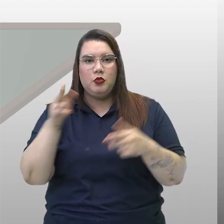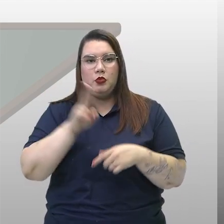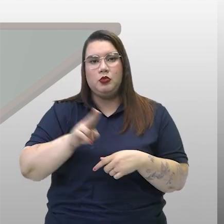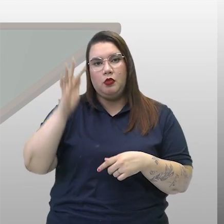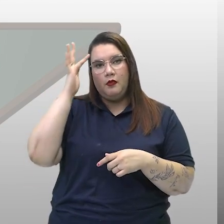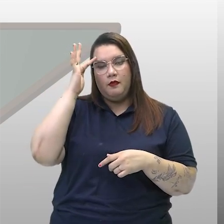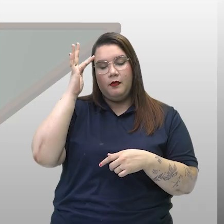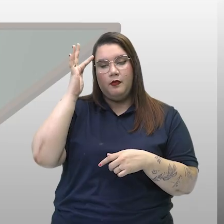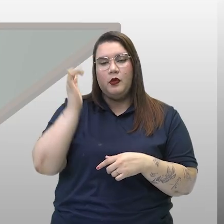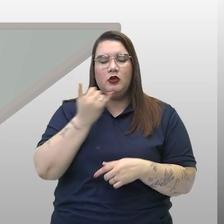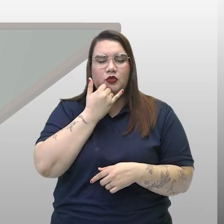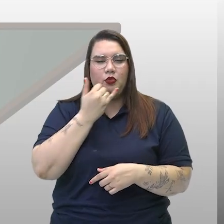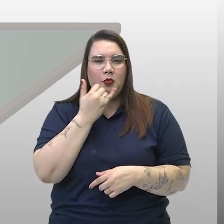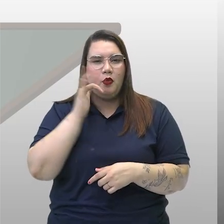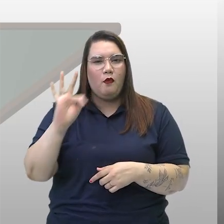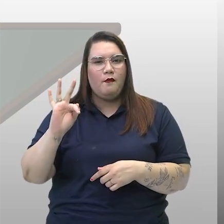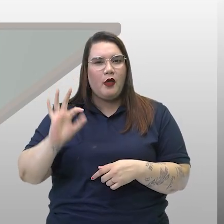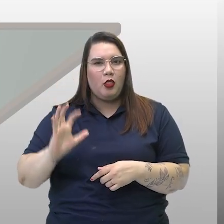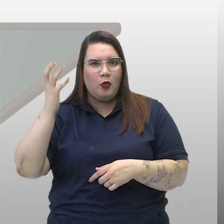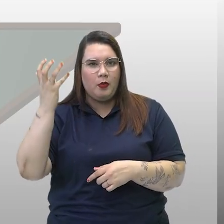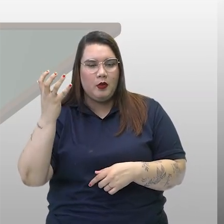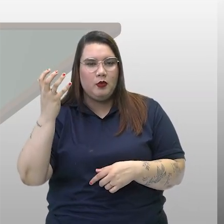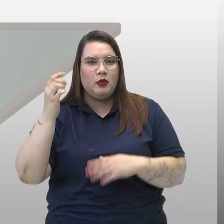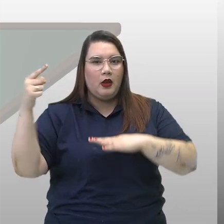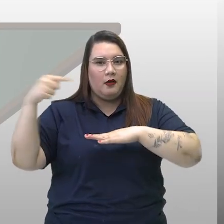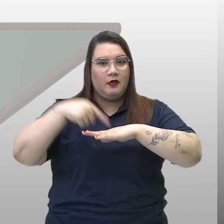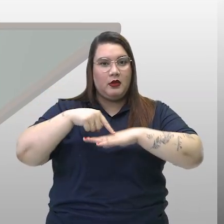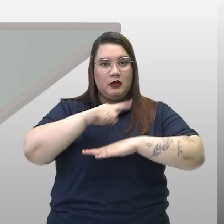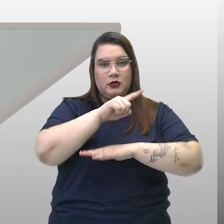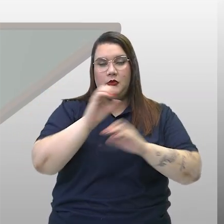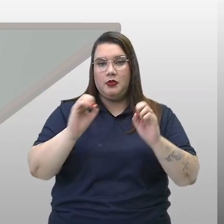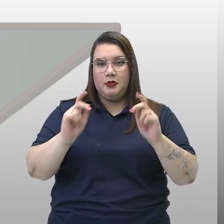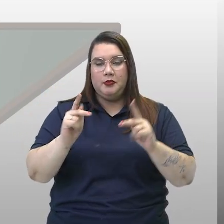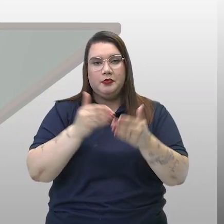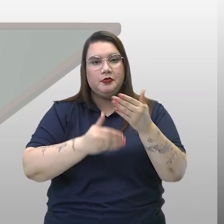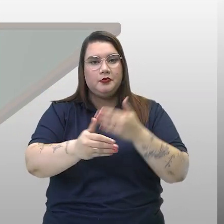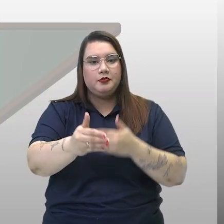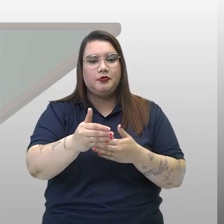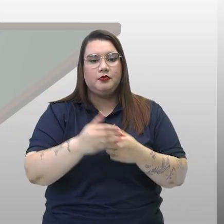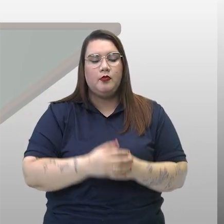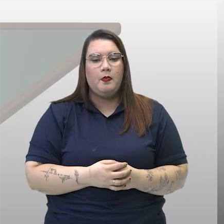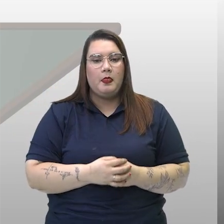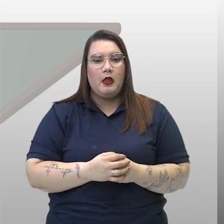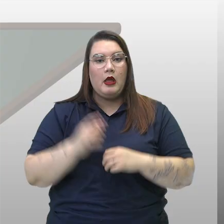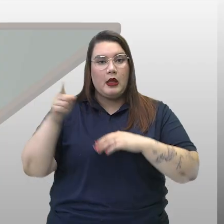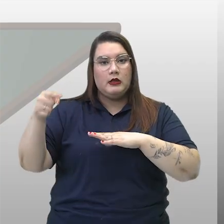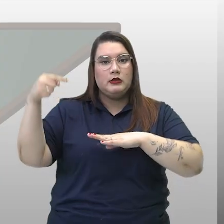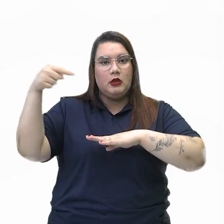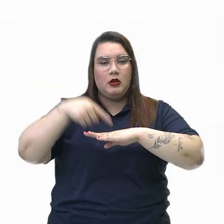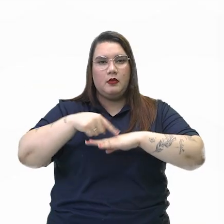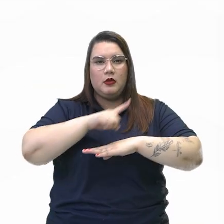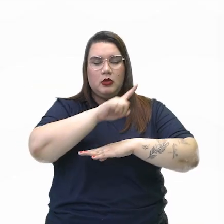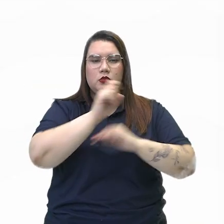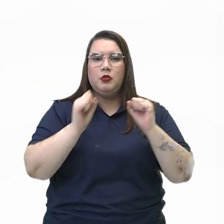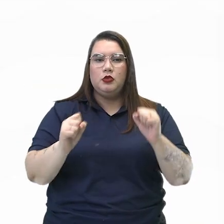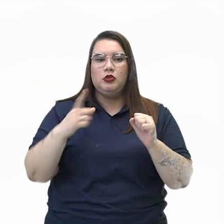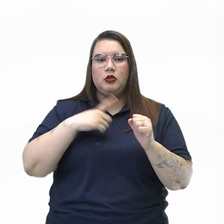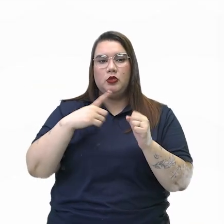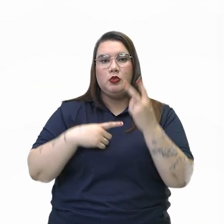reflexão. Muito bem, pessoal. Continuando aí, nós temos que a reflexão pode ser de dois